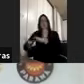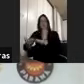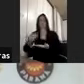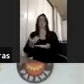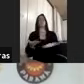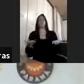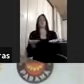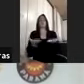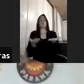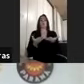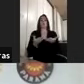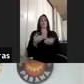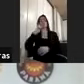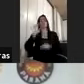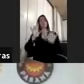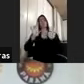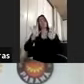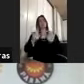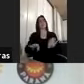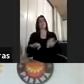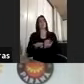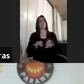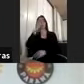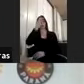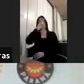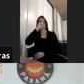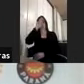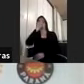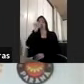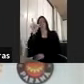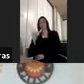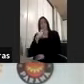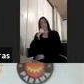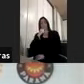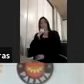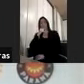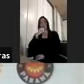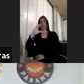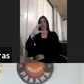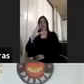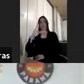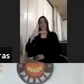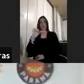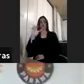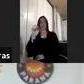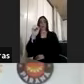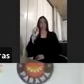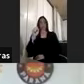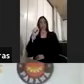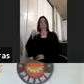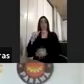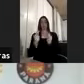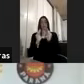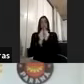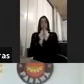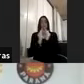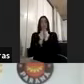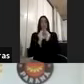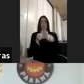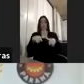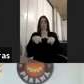Cris. A Cris vai contar a história dela, de como é que eles ficaram sabendo da atrocidade que a Renault fez com eles, com a família deles,